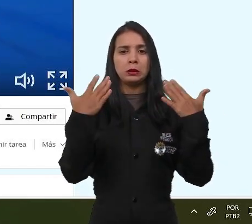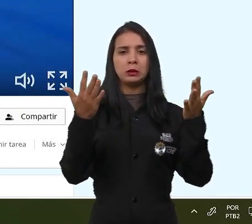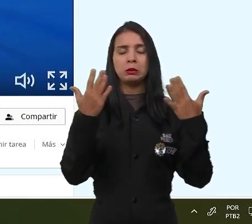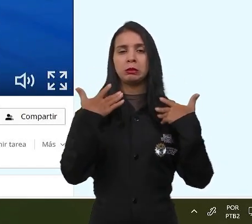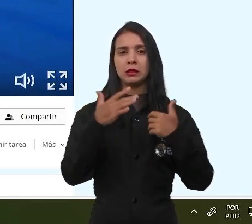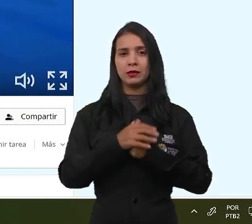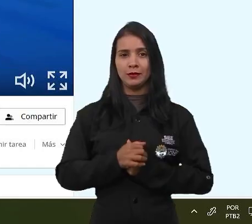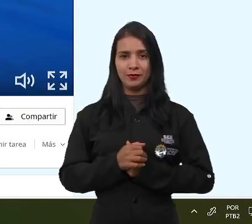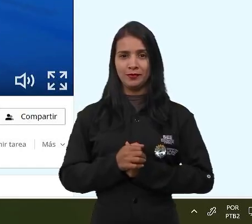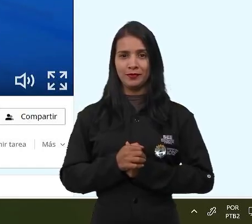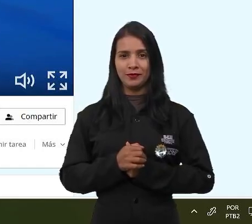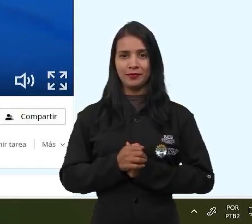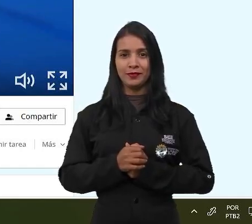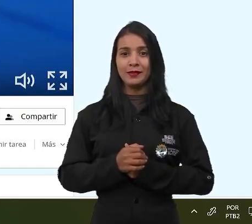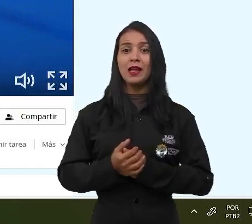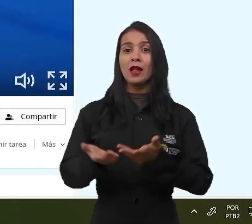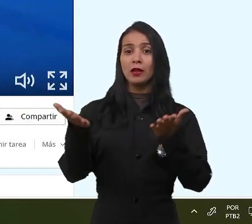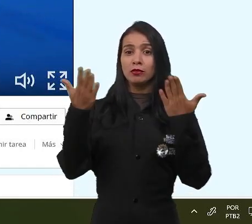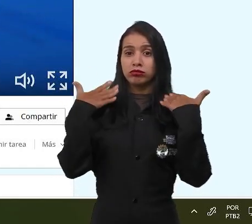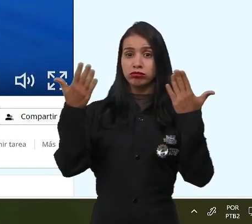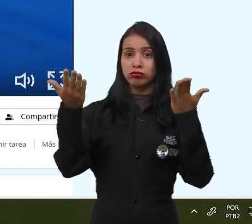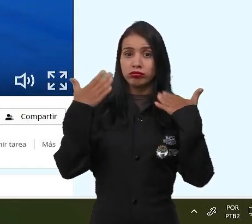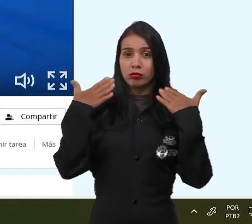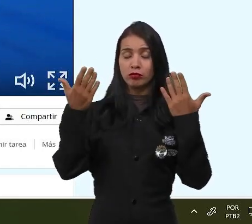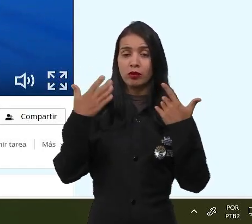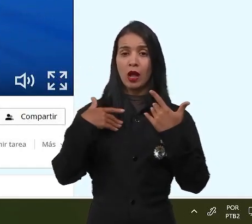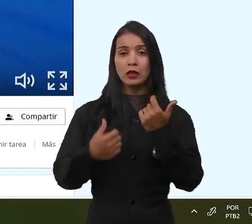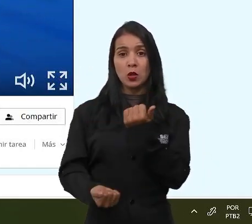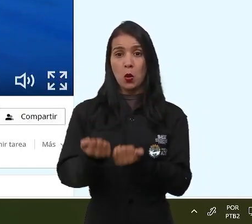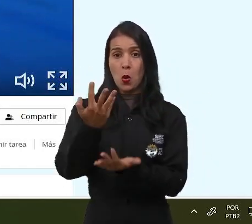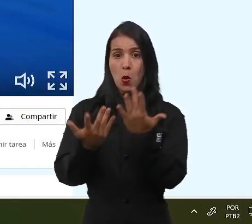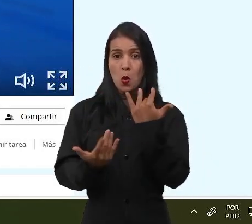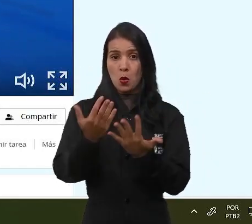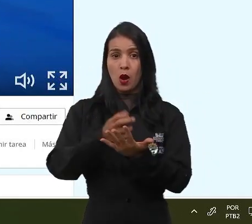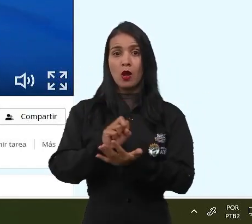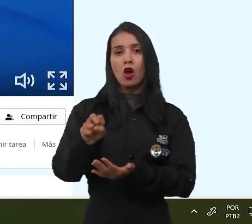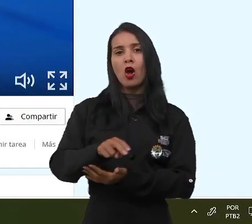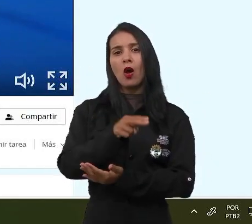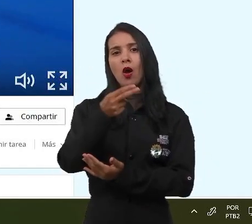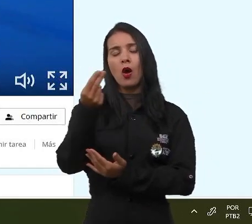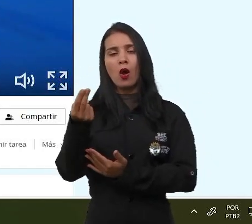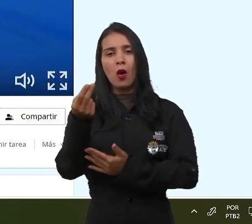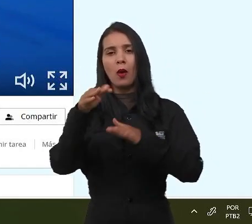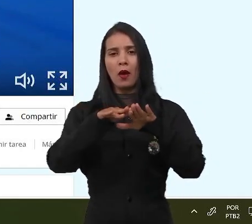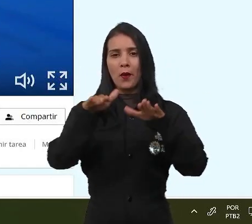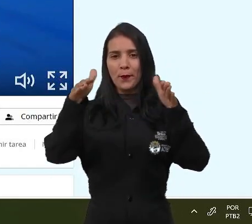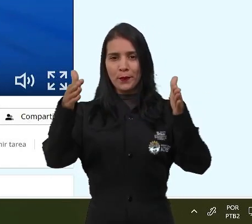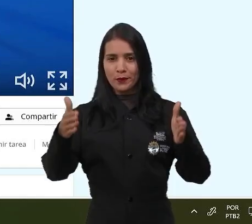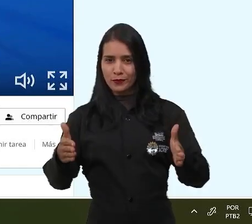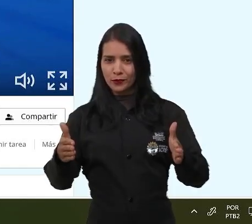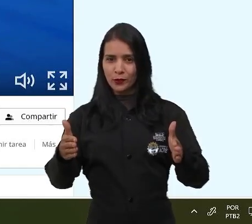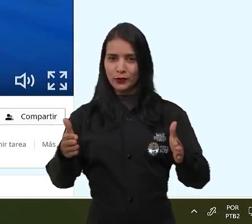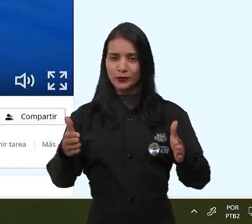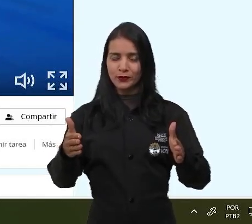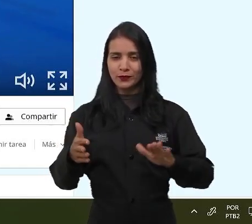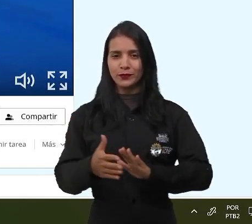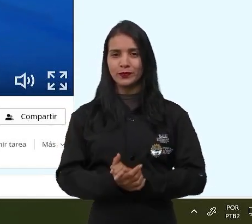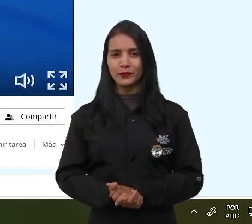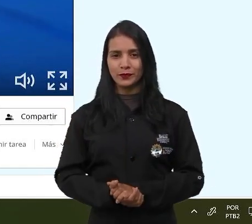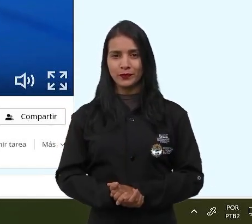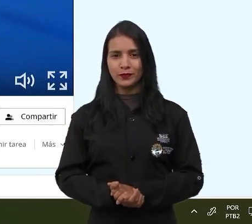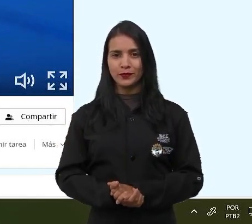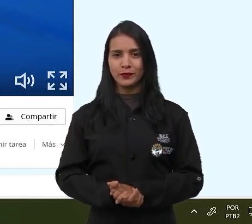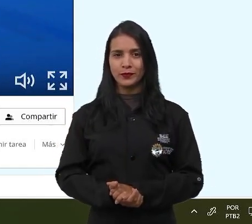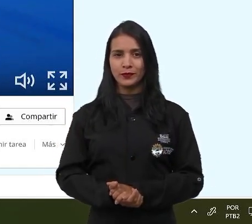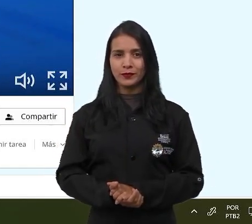Que hace muito calor, que se está queimando ou o horno está prendido. Ah, professor, que faz